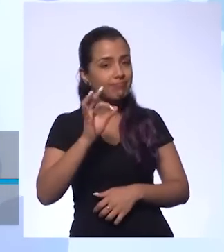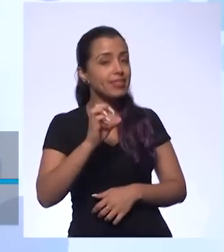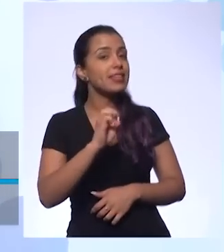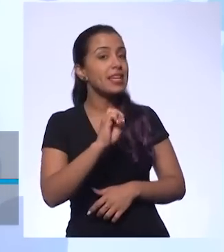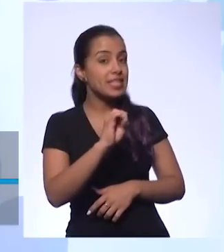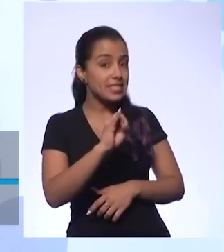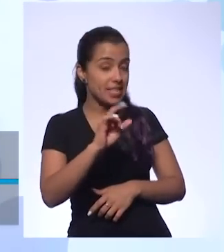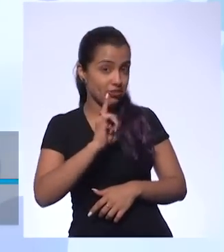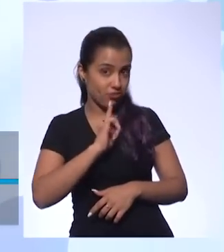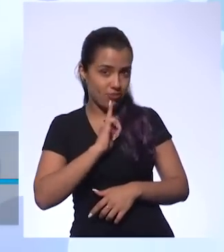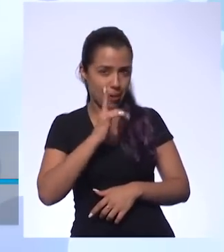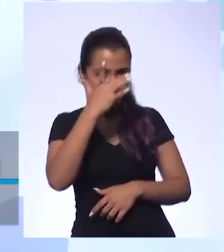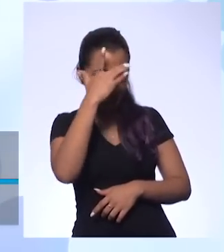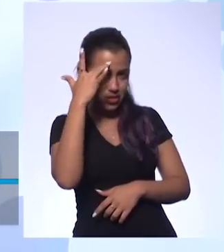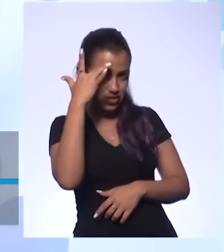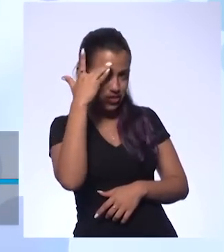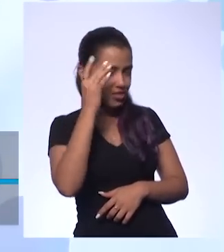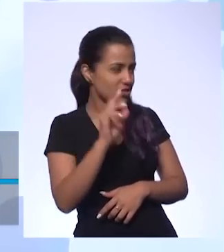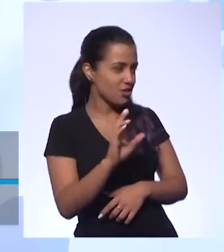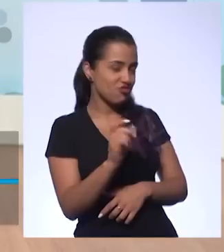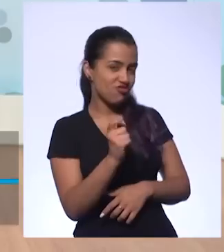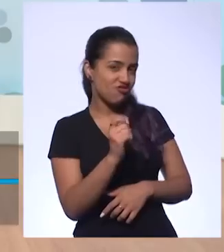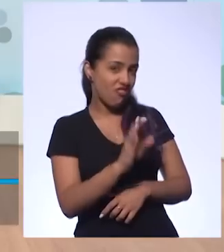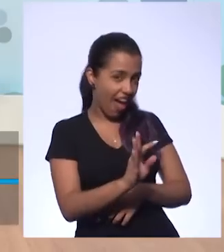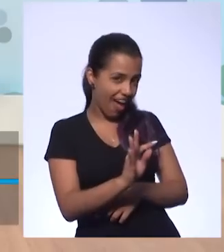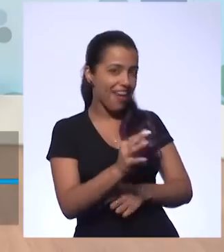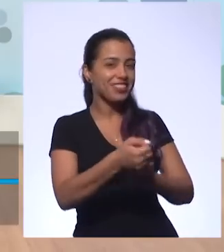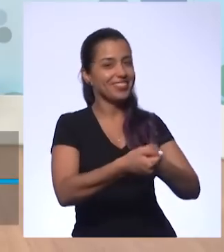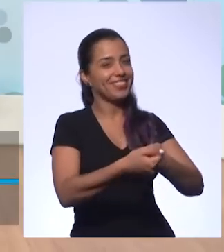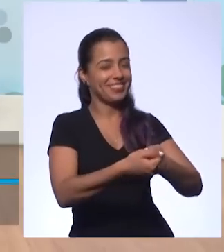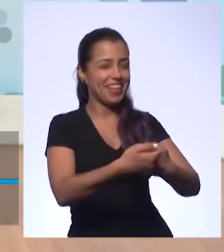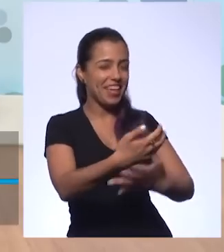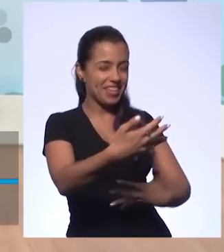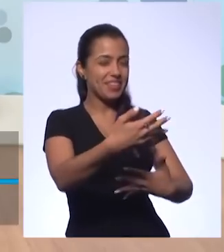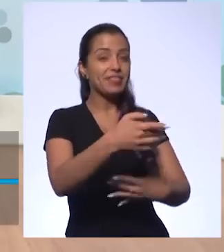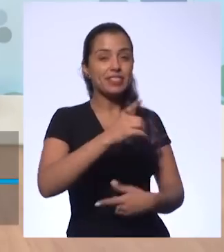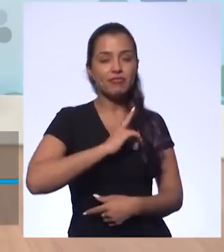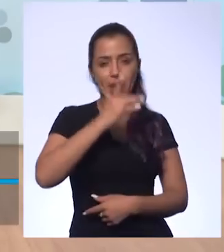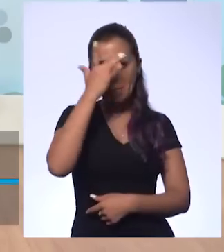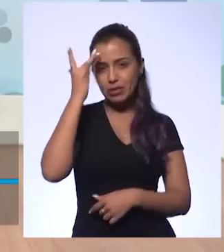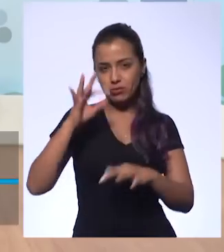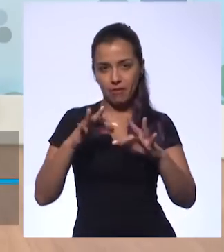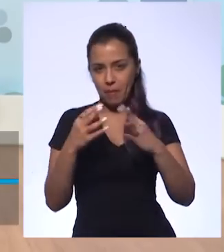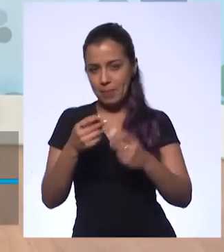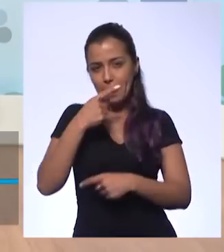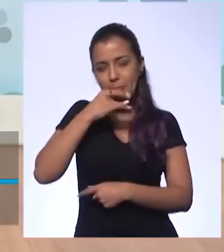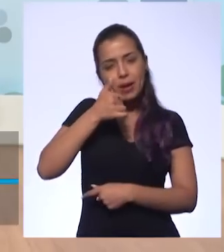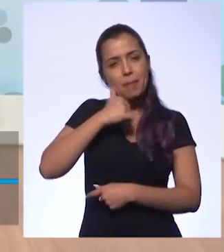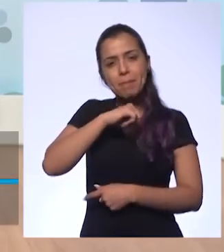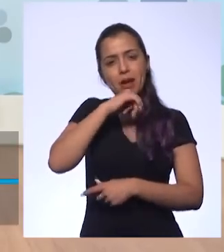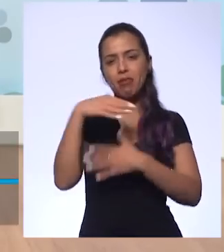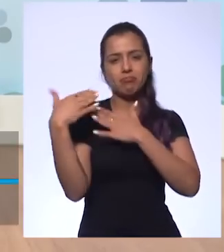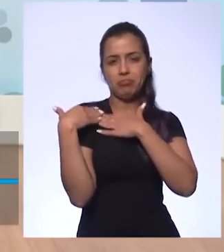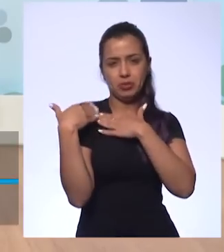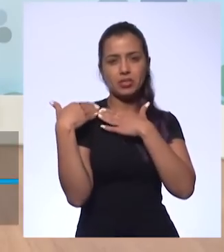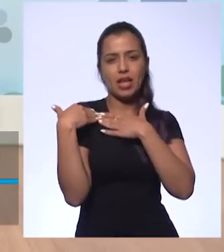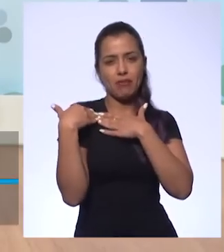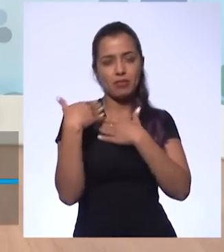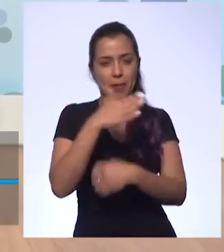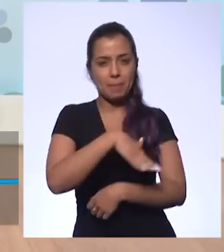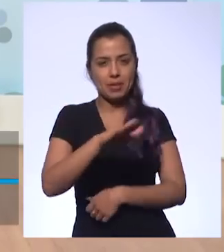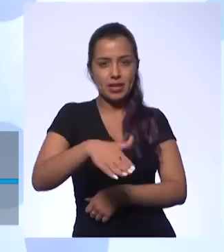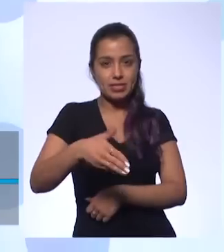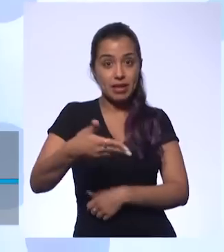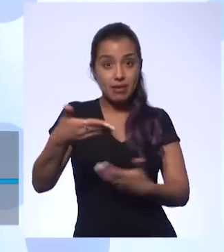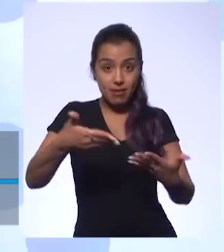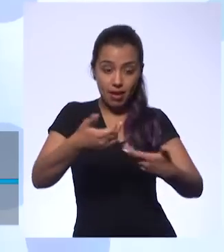no chat, como que é o inglês? No chat. Se tiver responsáveis no chat, no